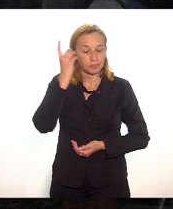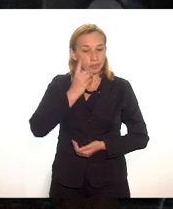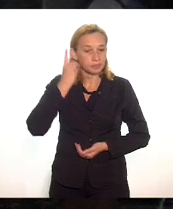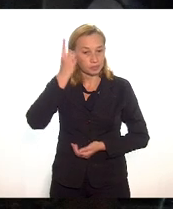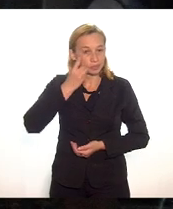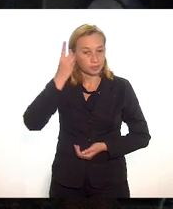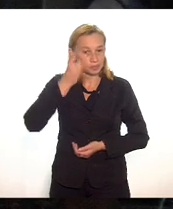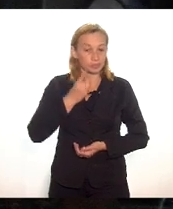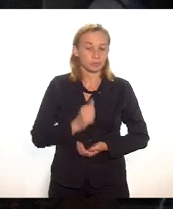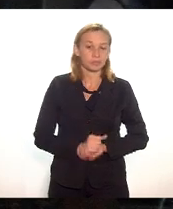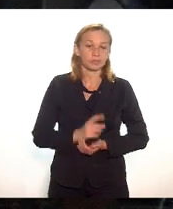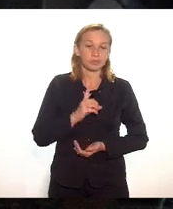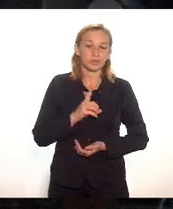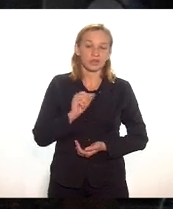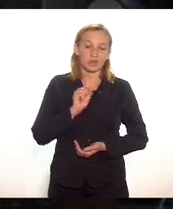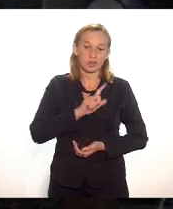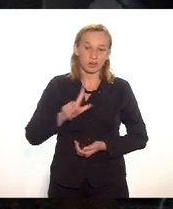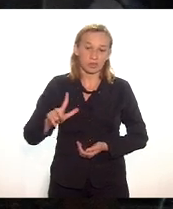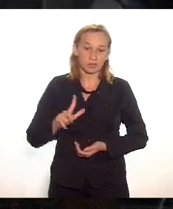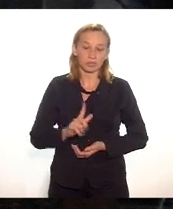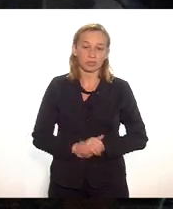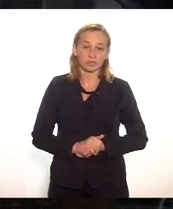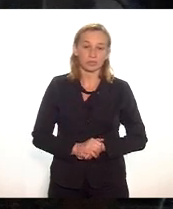Deputado Daniel Librelon.